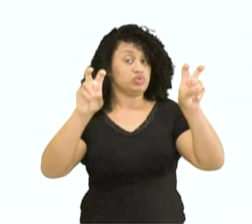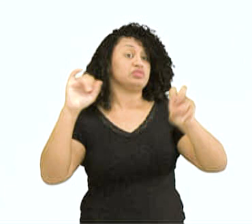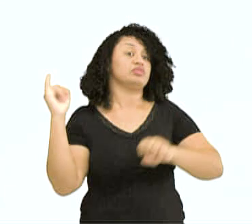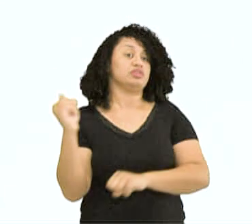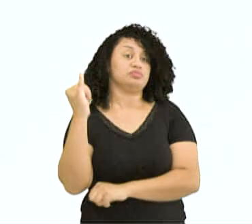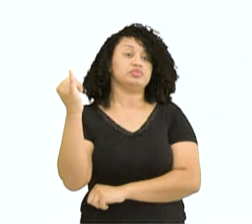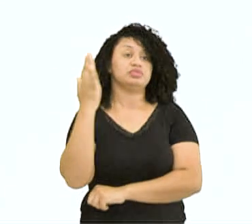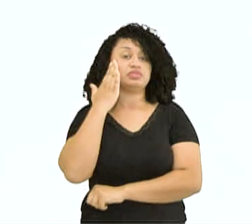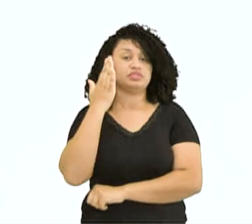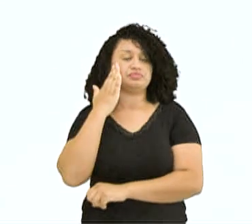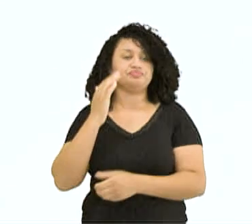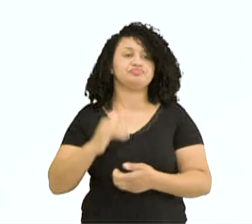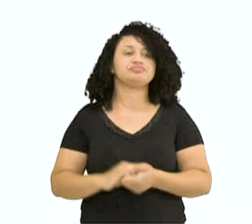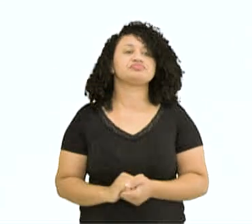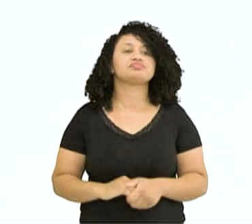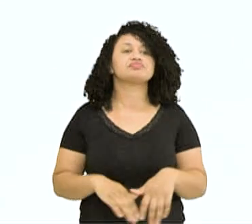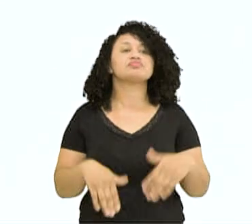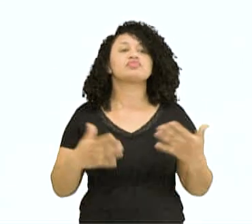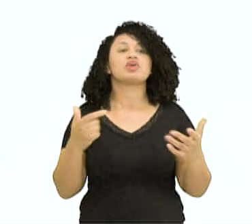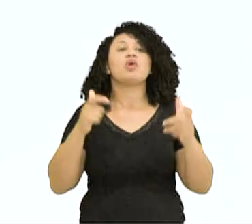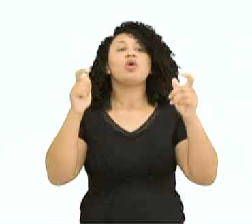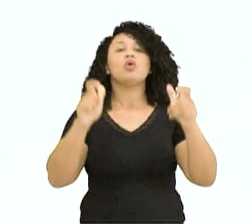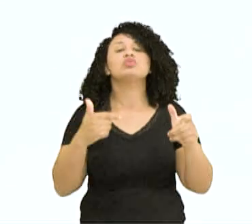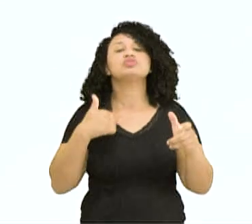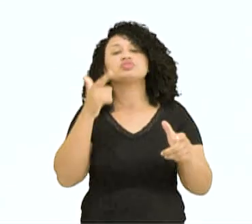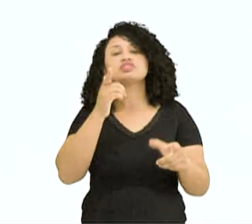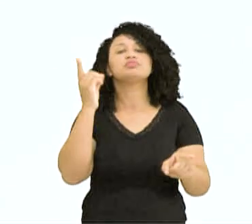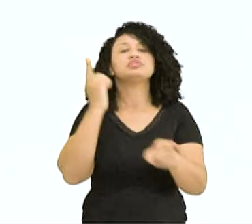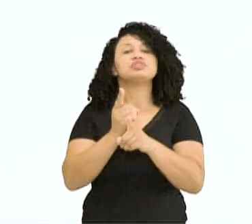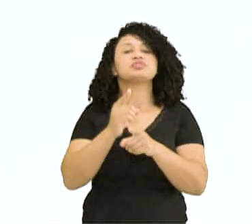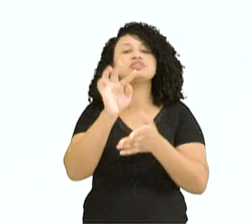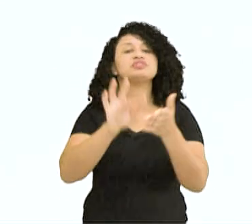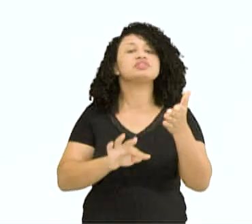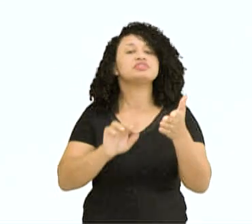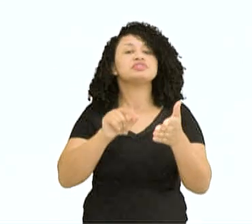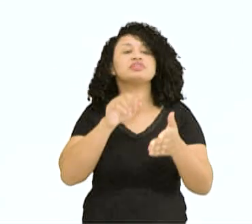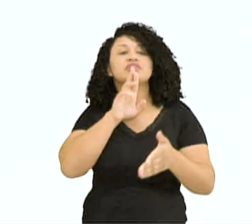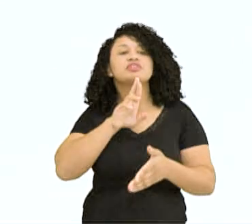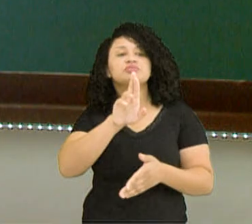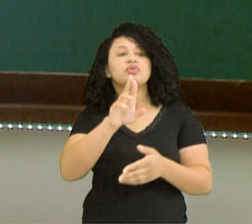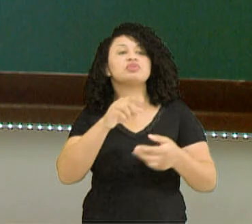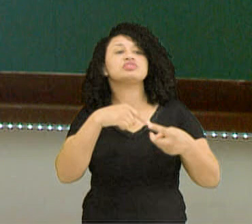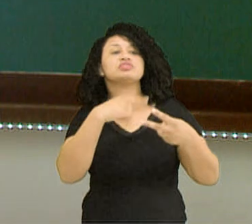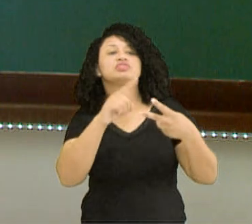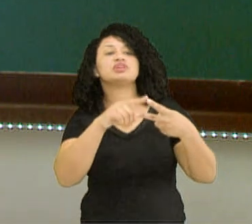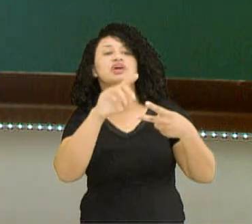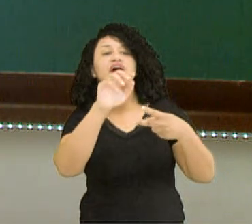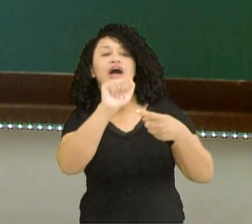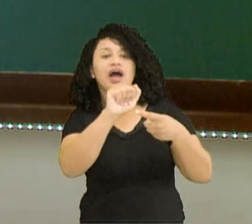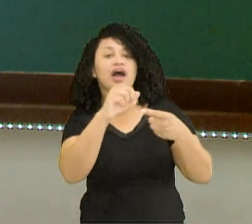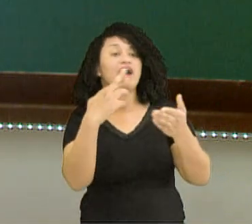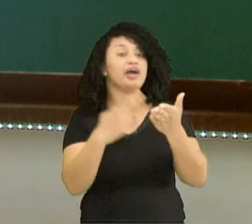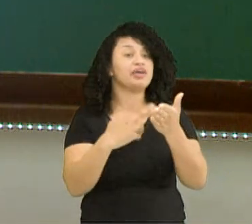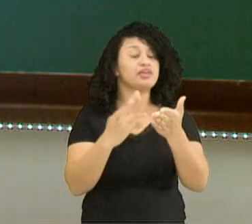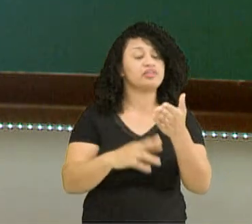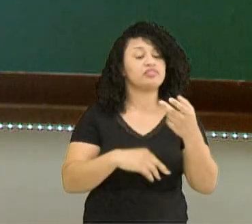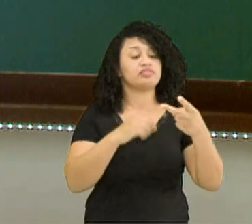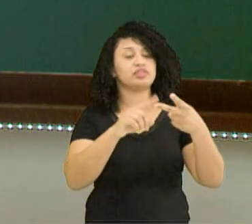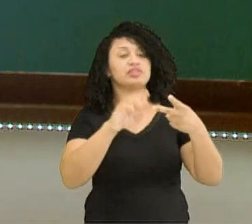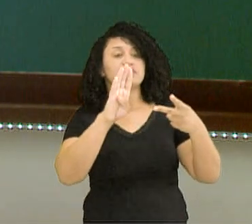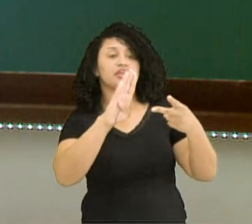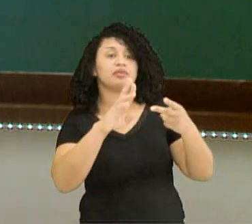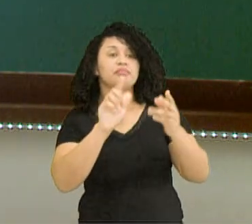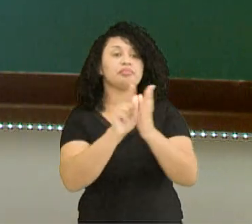lá. Então, onde é que a gente encontra esse texto? Responde aí para mim. Número 1, letra A. Será que é em revistas?